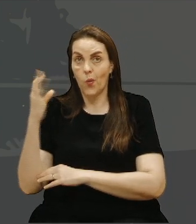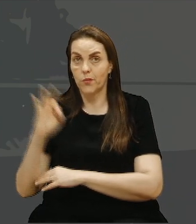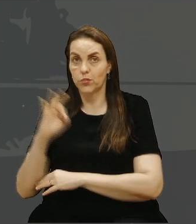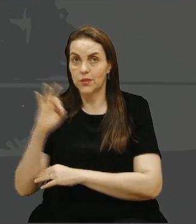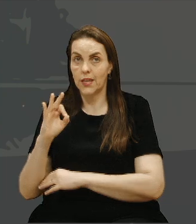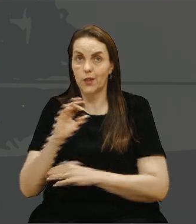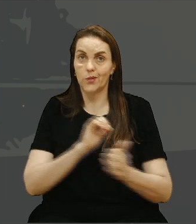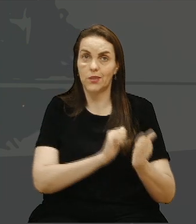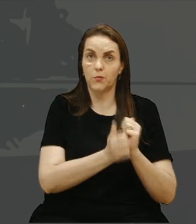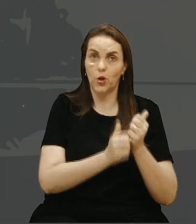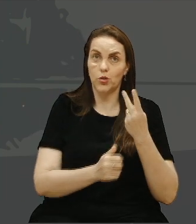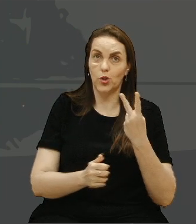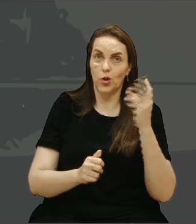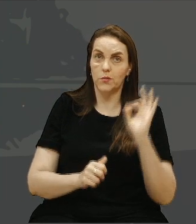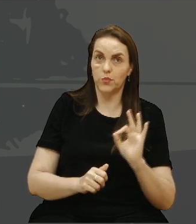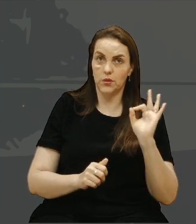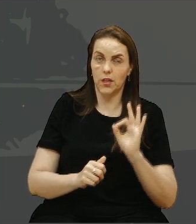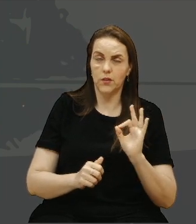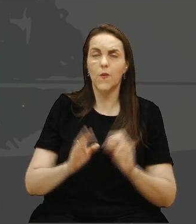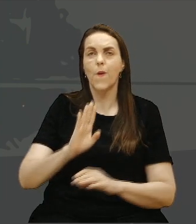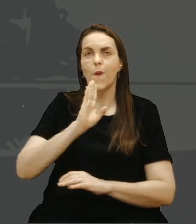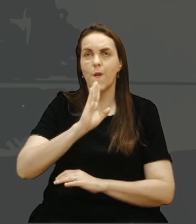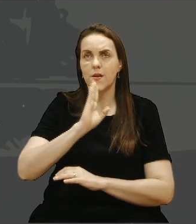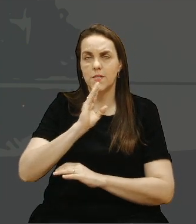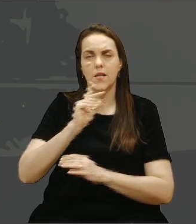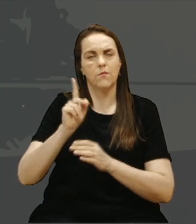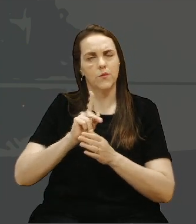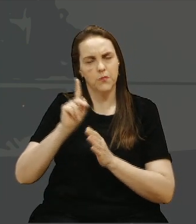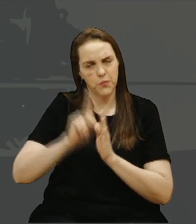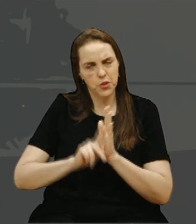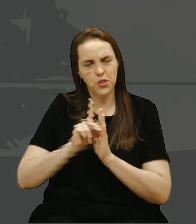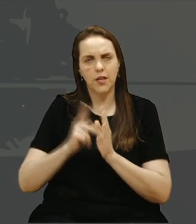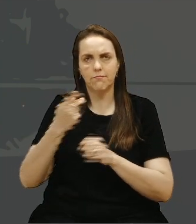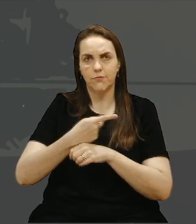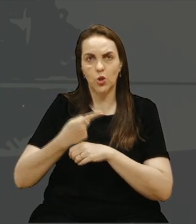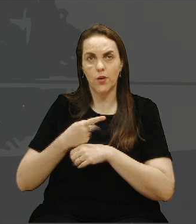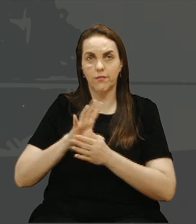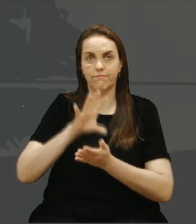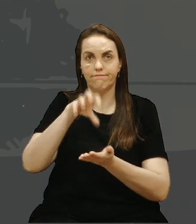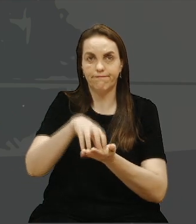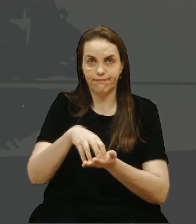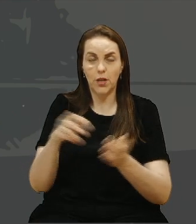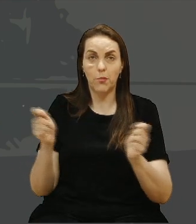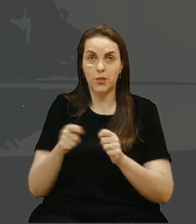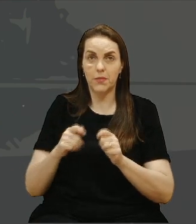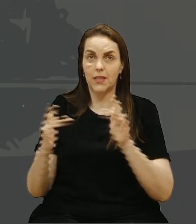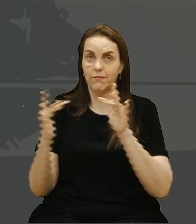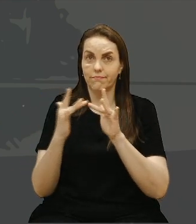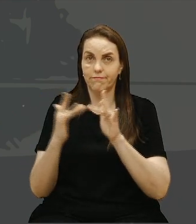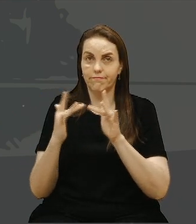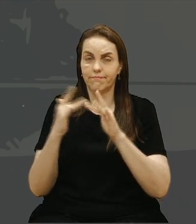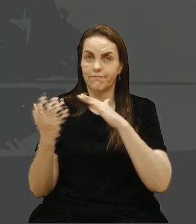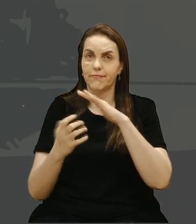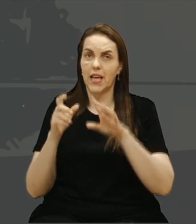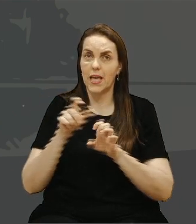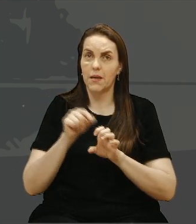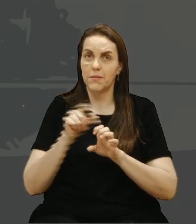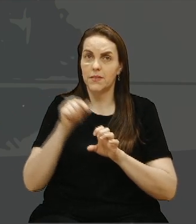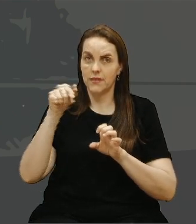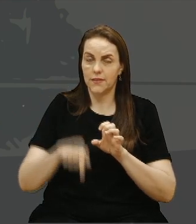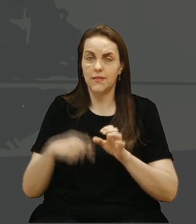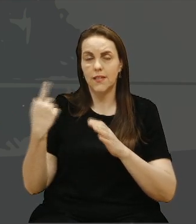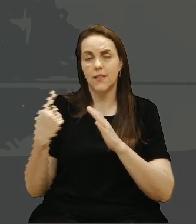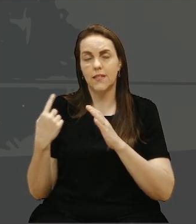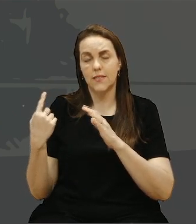2%. E aí, nós conhecemos esse projeto, nos procuraram em nosso gabinete para que nós pudéssemos viabilizar o contato com alguns empresários na cidade, e assim